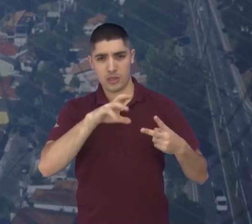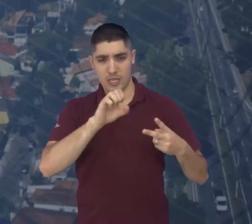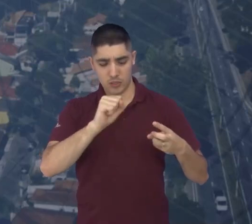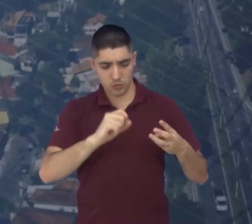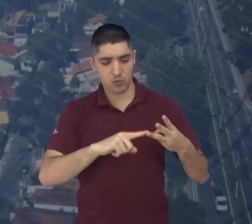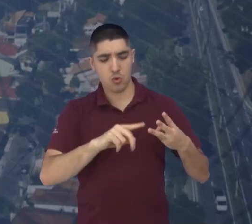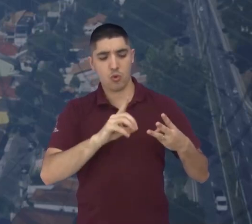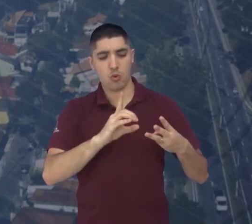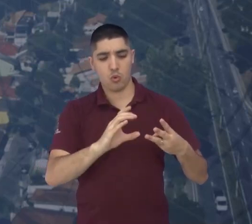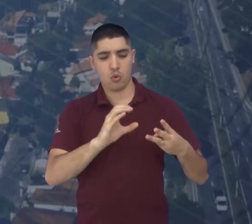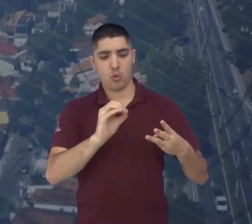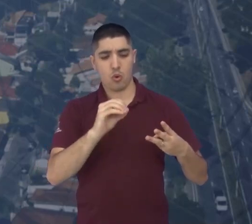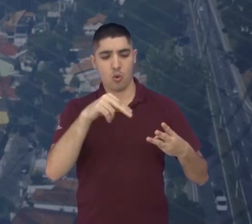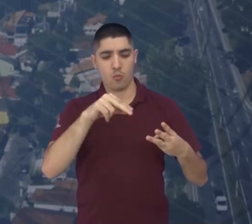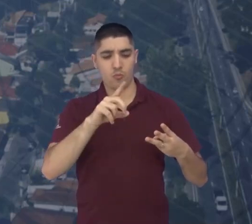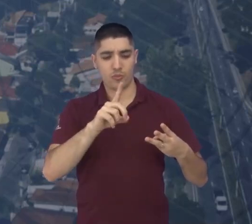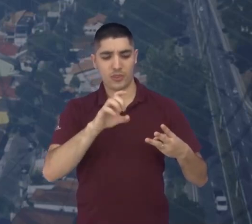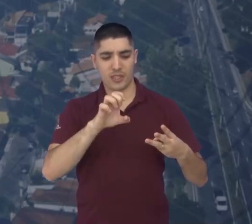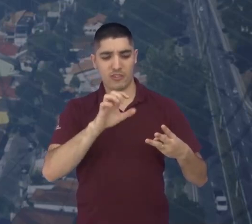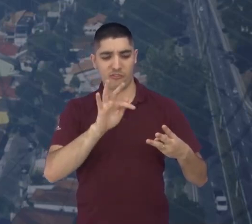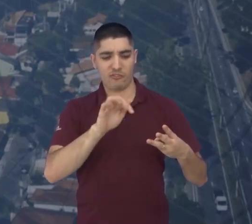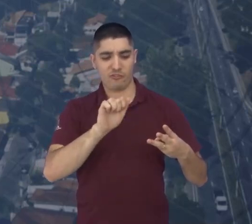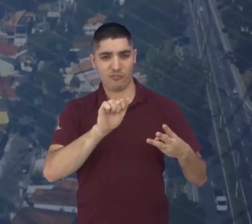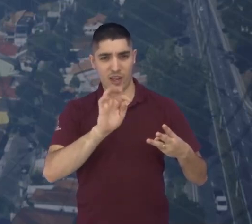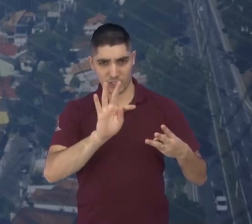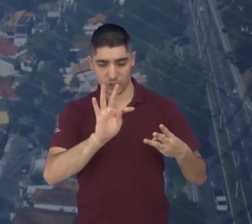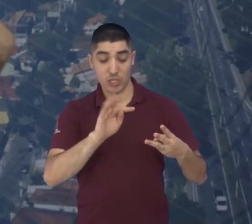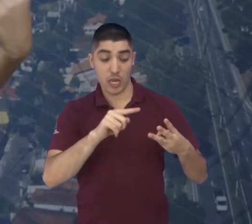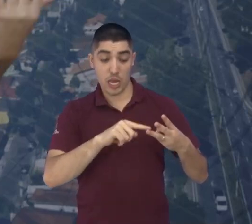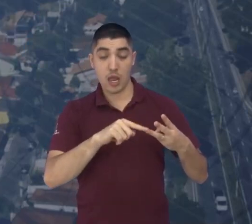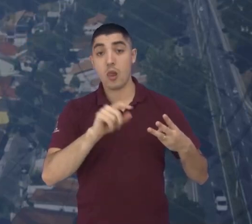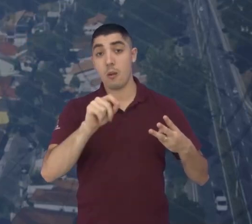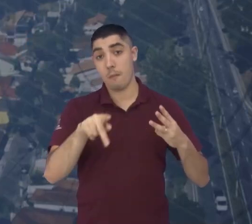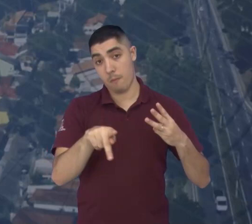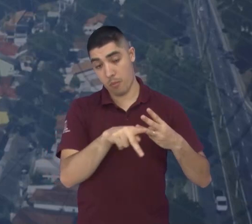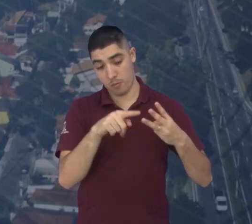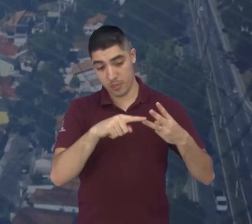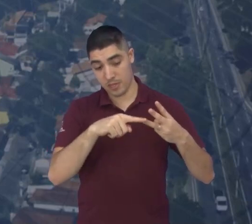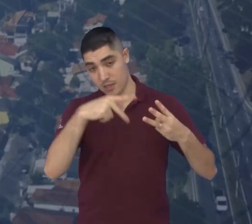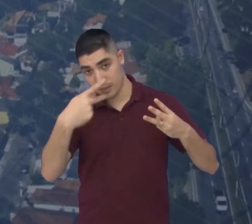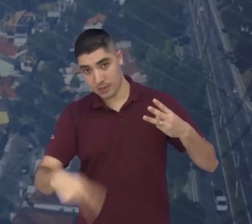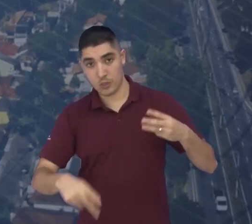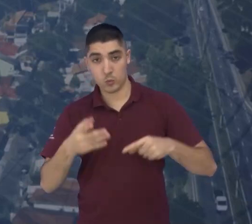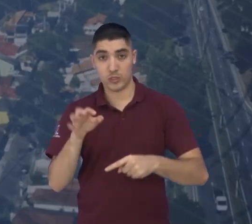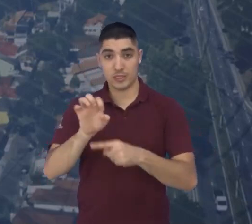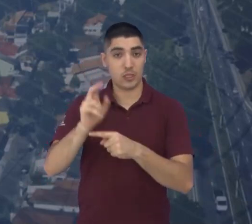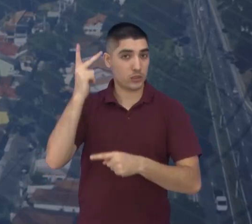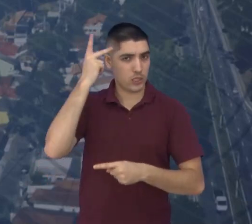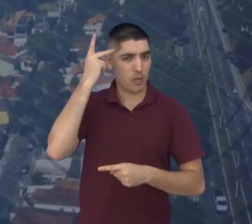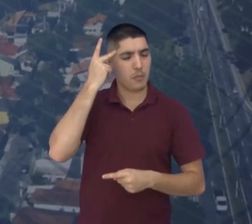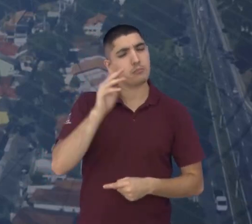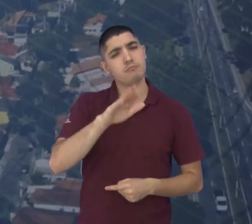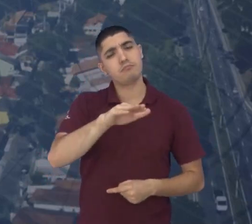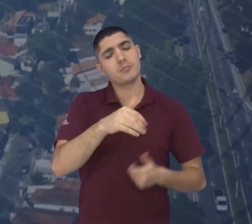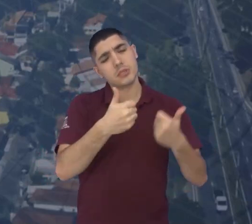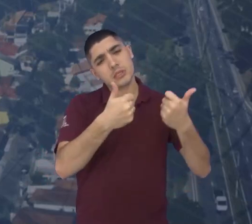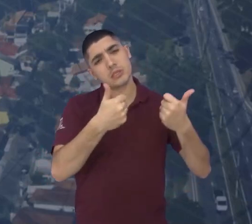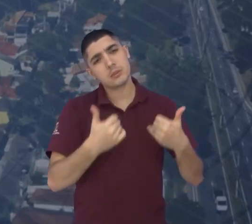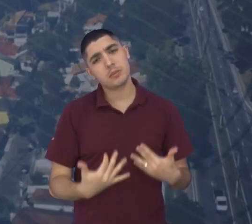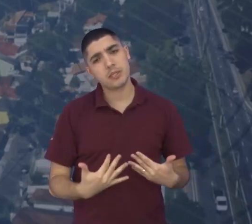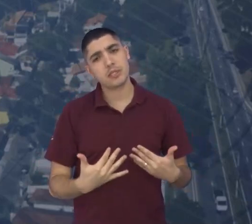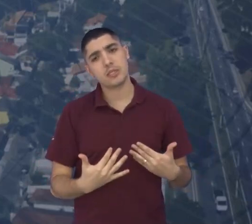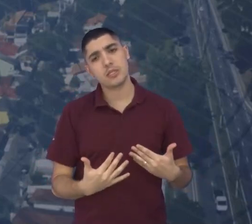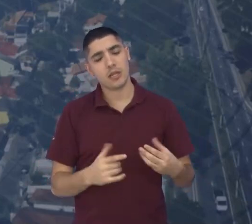ele cuida especialmente aqui dos patrimônios, no caso, em todo o estado de São Paulo. Conta para a gente também, são